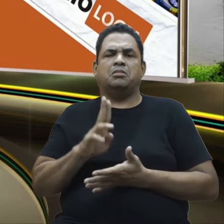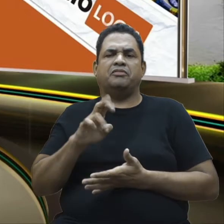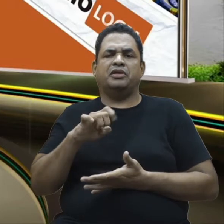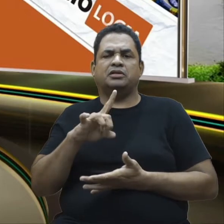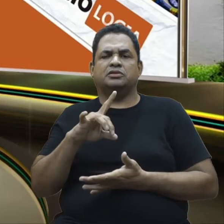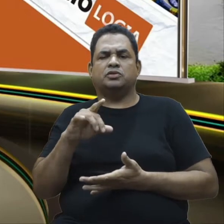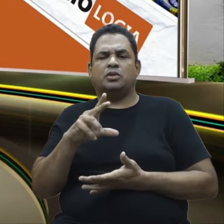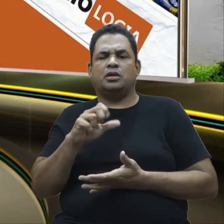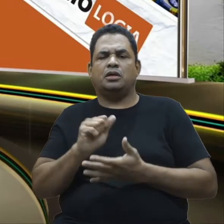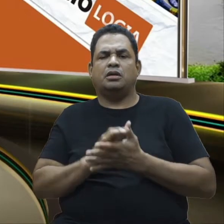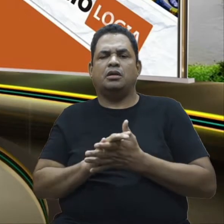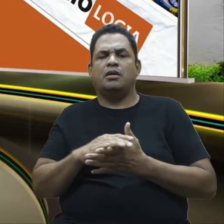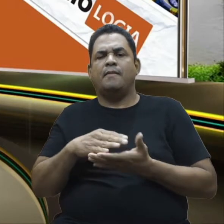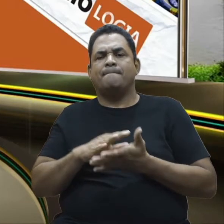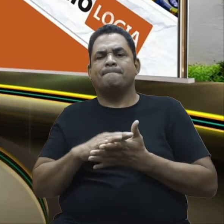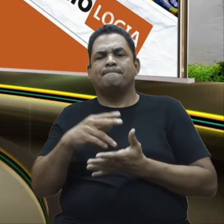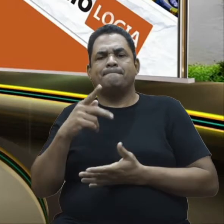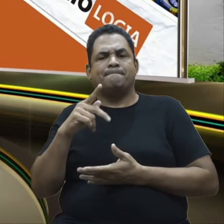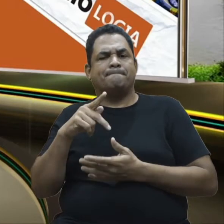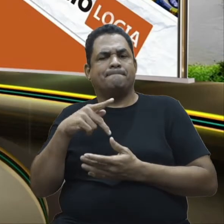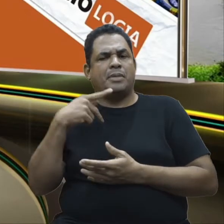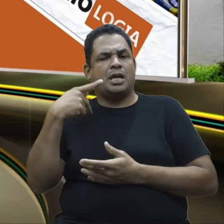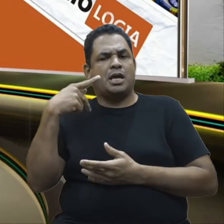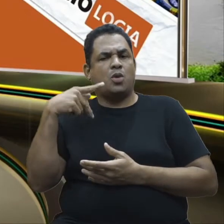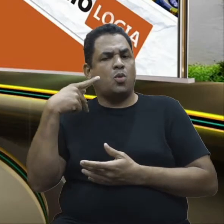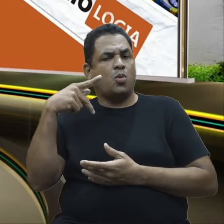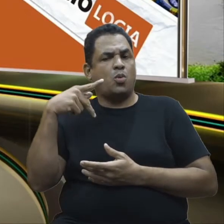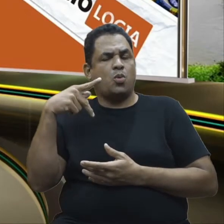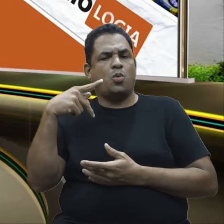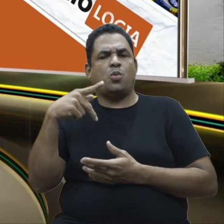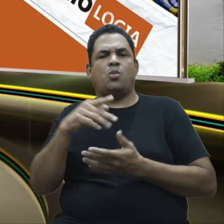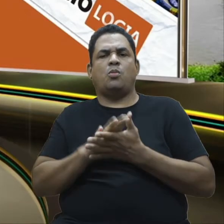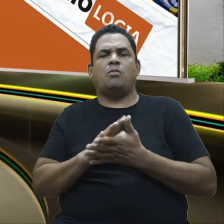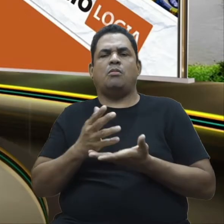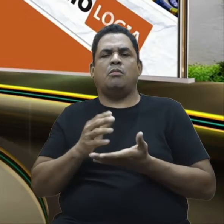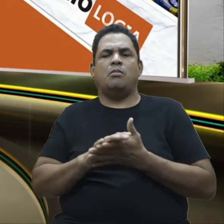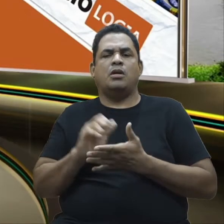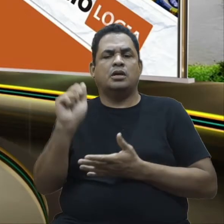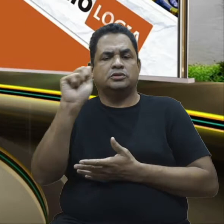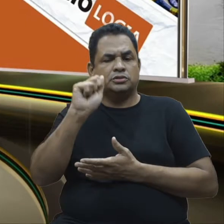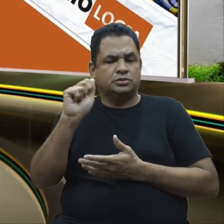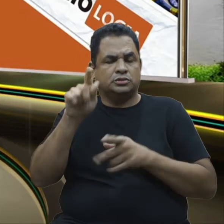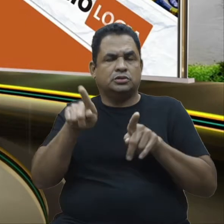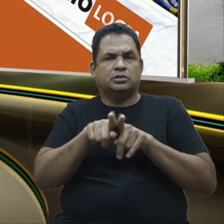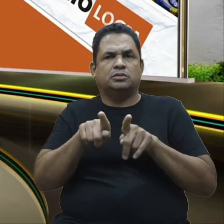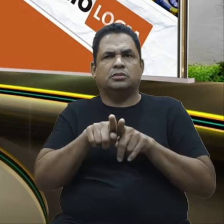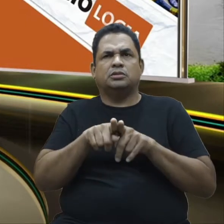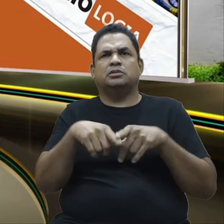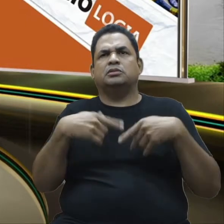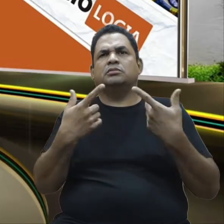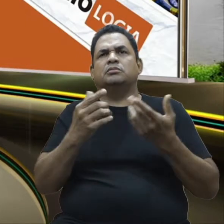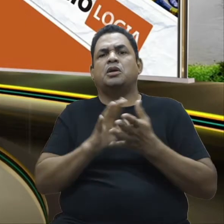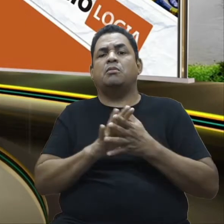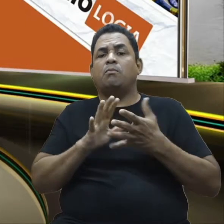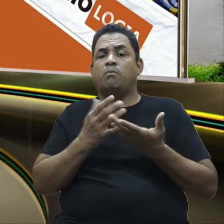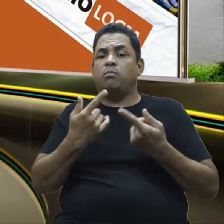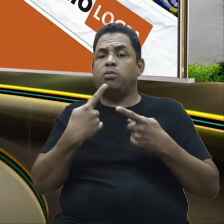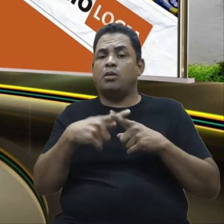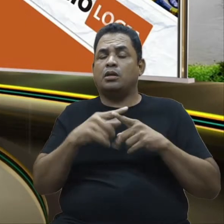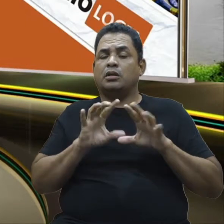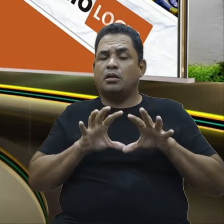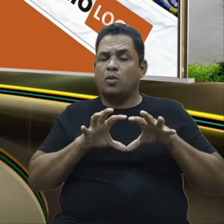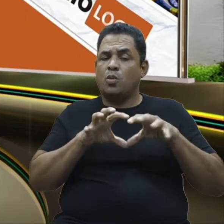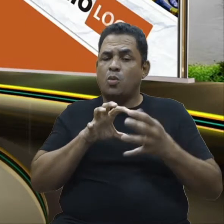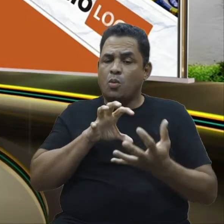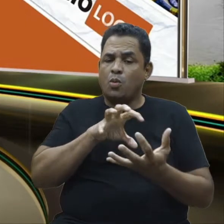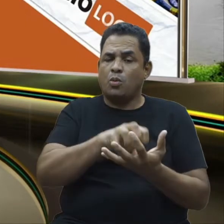Peru, Equador, Argentina, todos falam espanhol por conta da colonização. E aí a gente às vezes se sente um pouco,